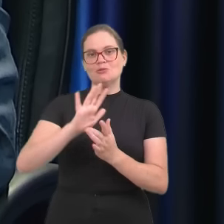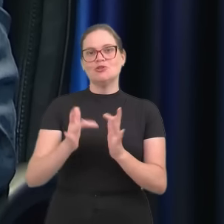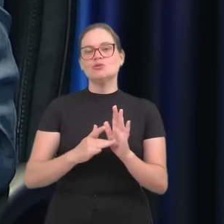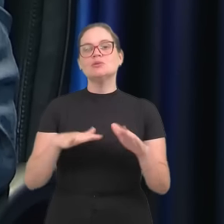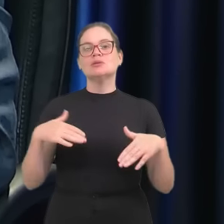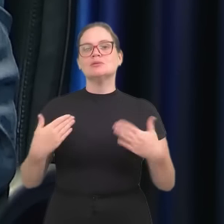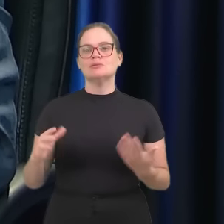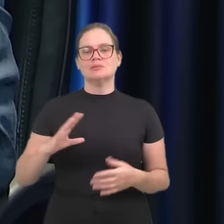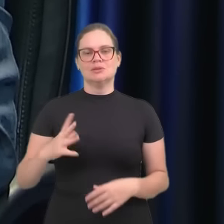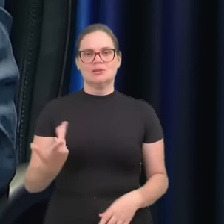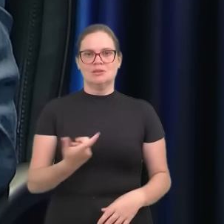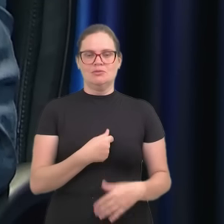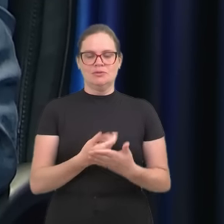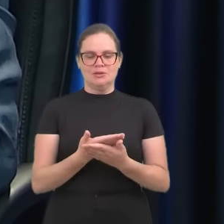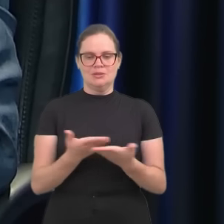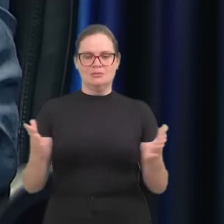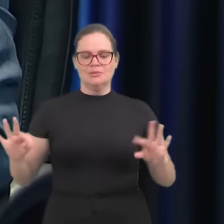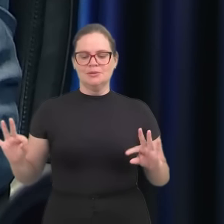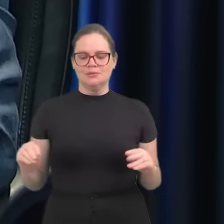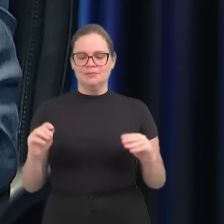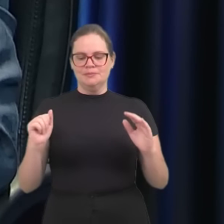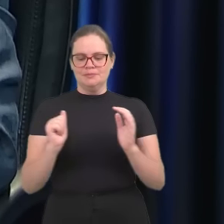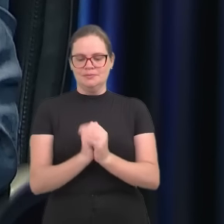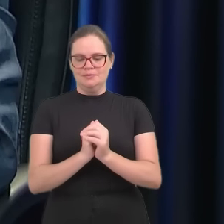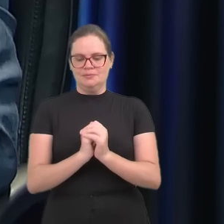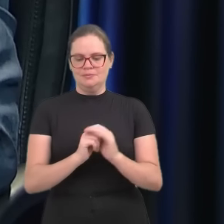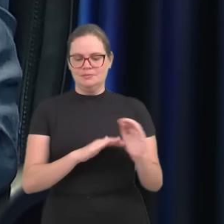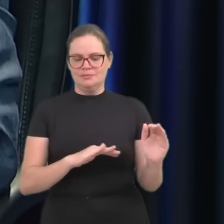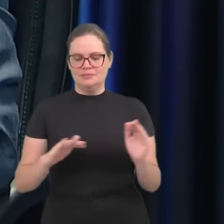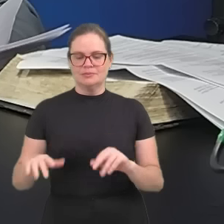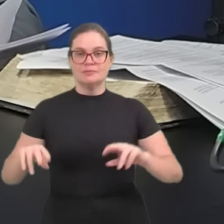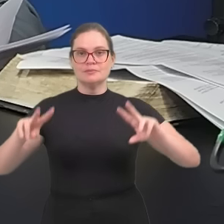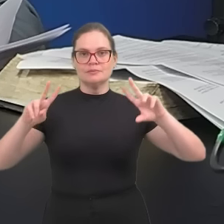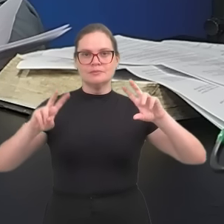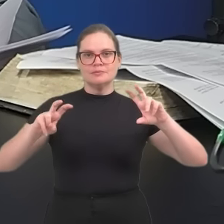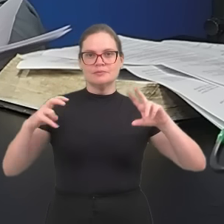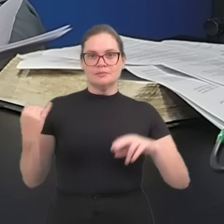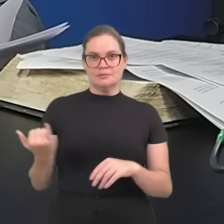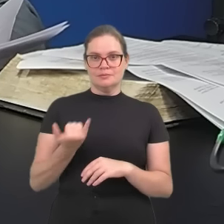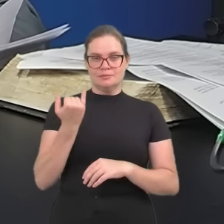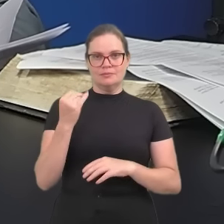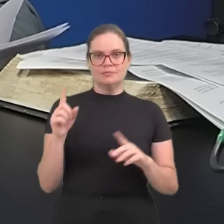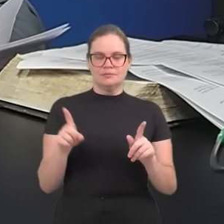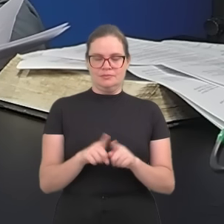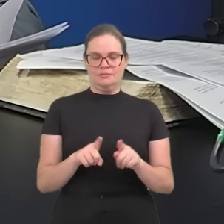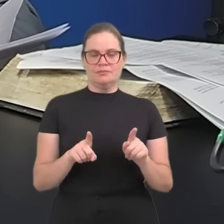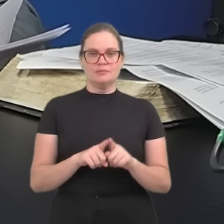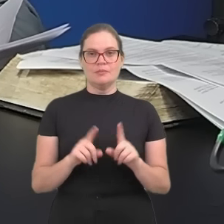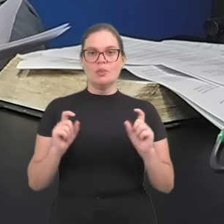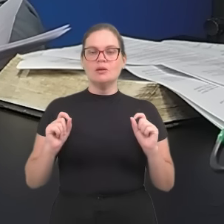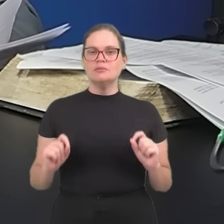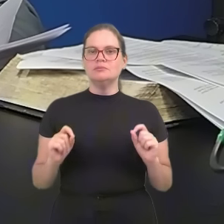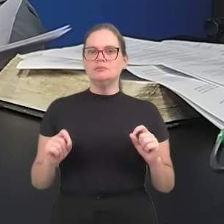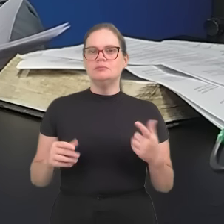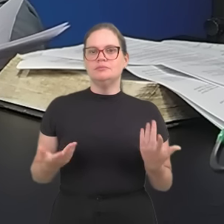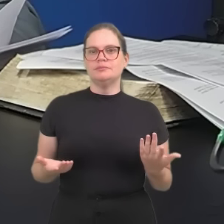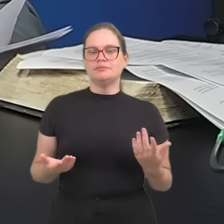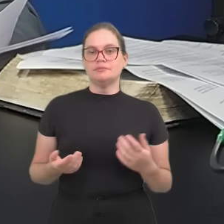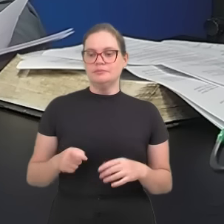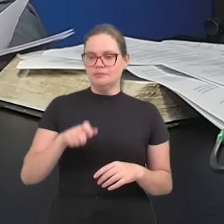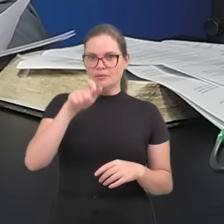salvação para a vida do homem. Amém. Um aspecto importante é que esse homem